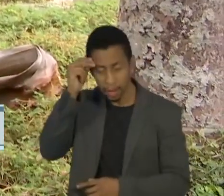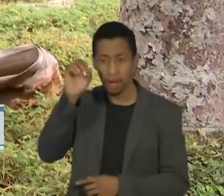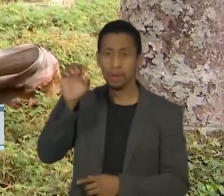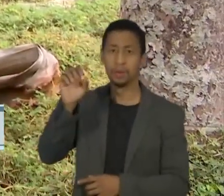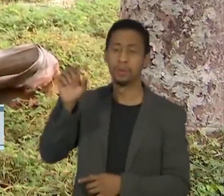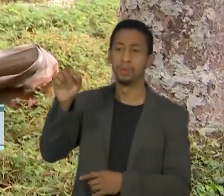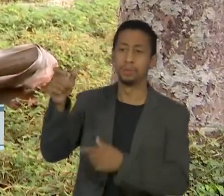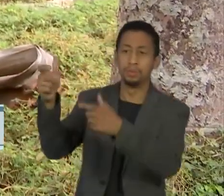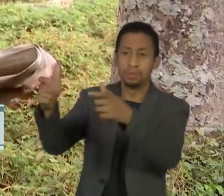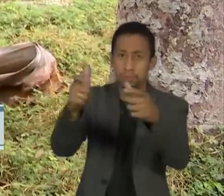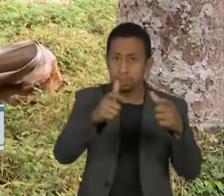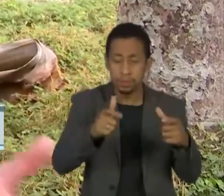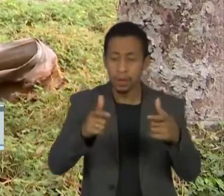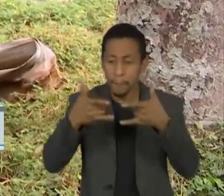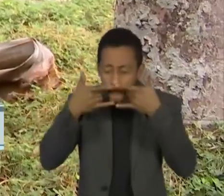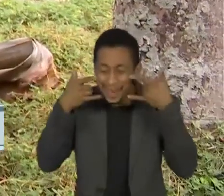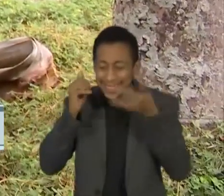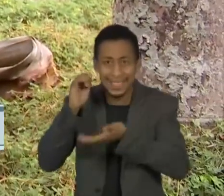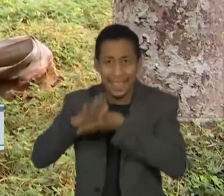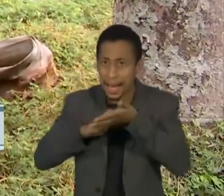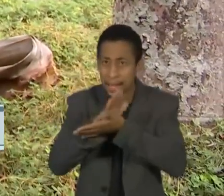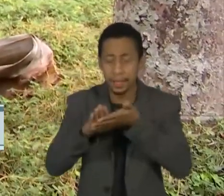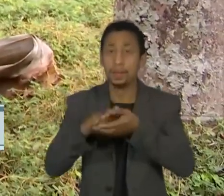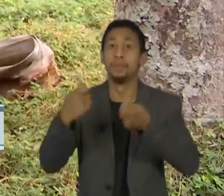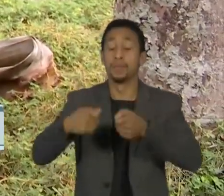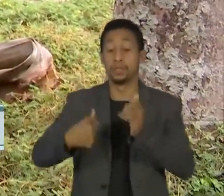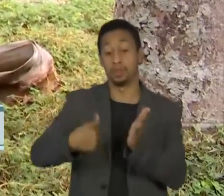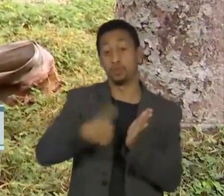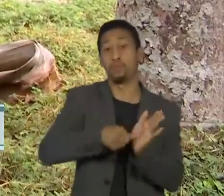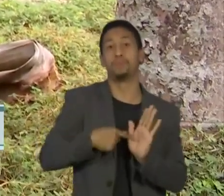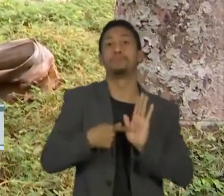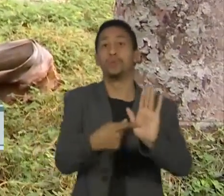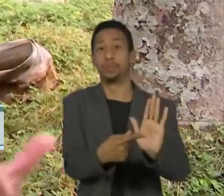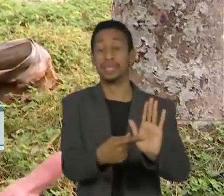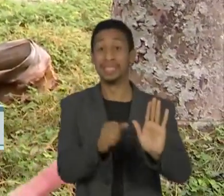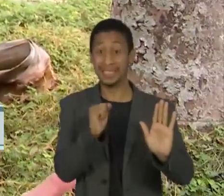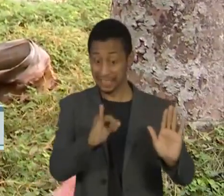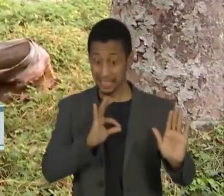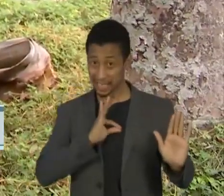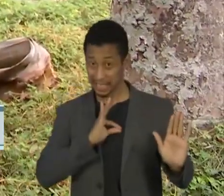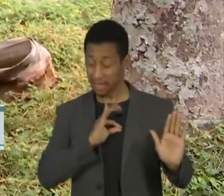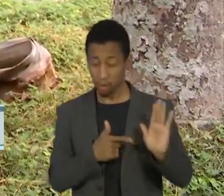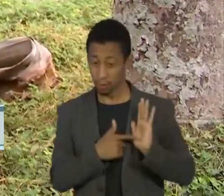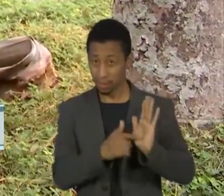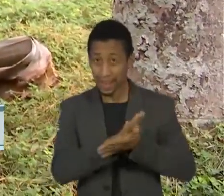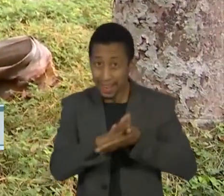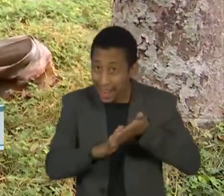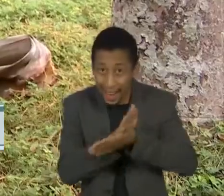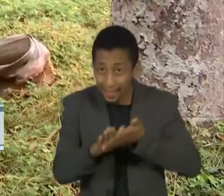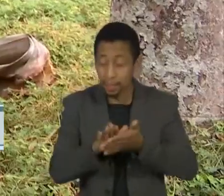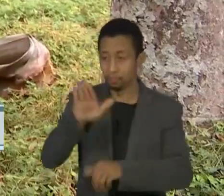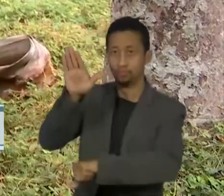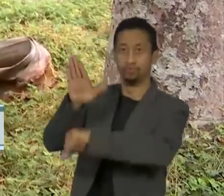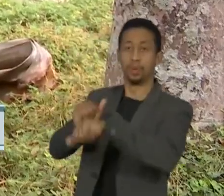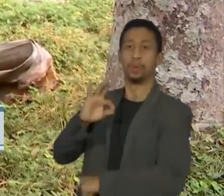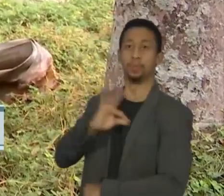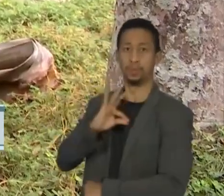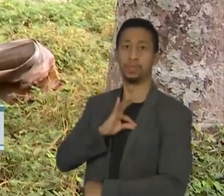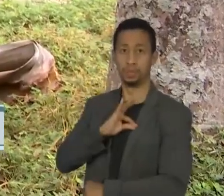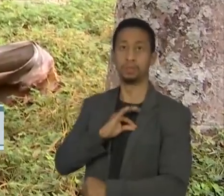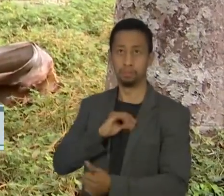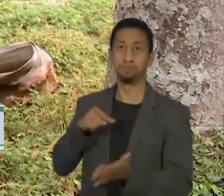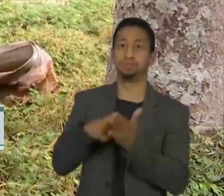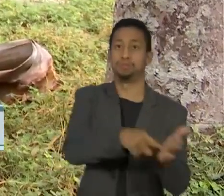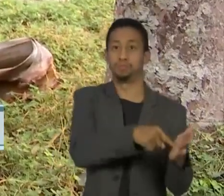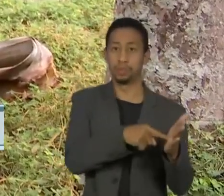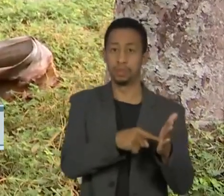sem máscara terá que apresentar os documentos. Se resistir, a polícia militar poderá ser chamada. Para entender melhor a importância do